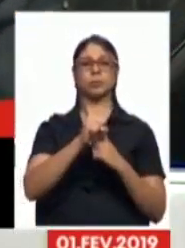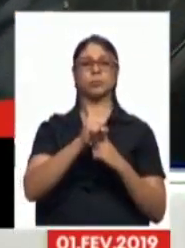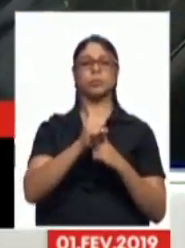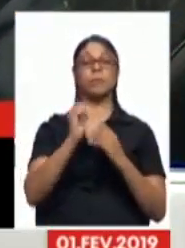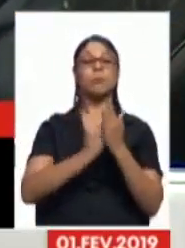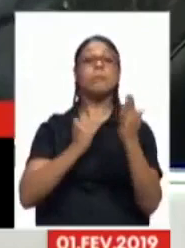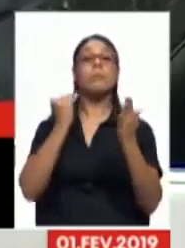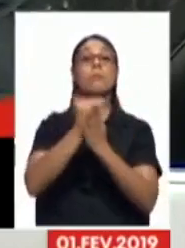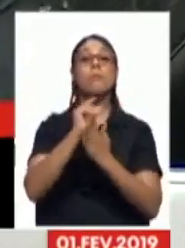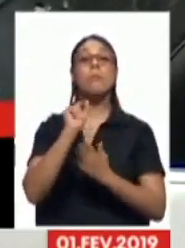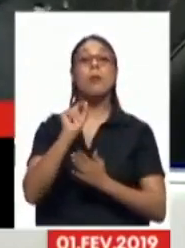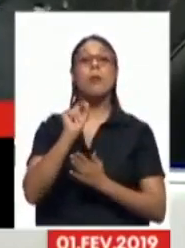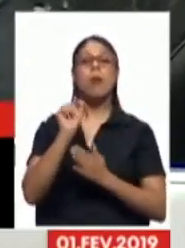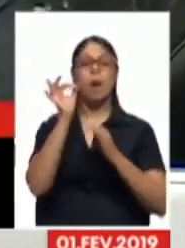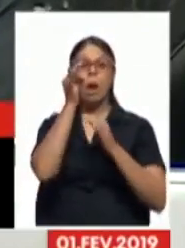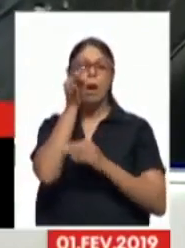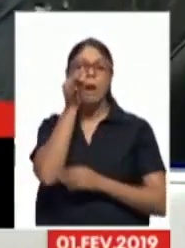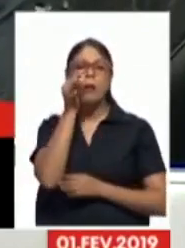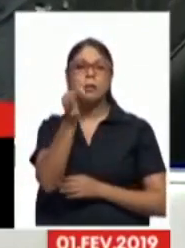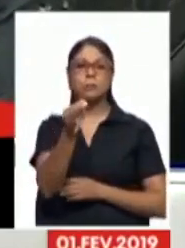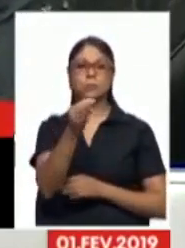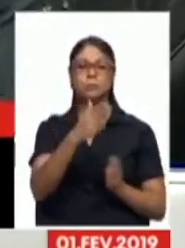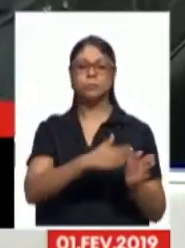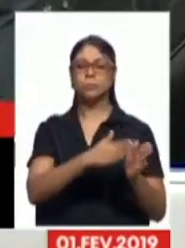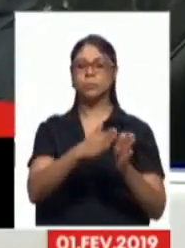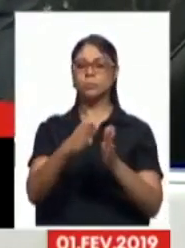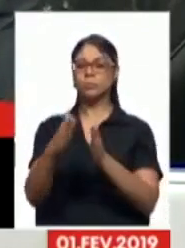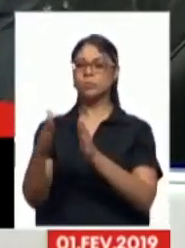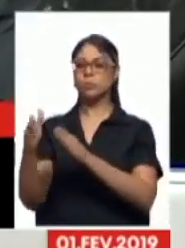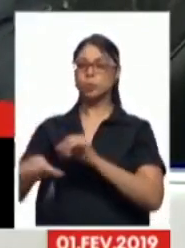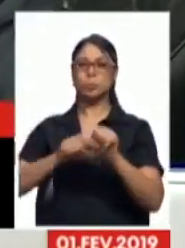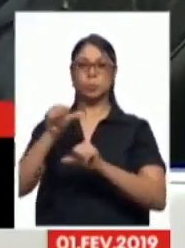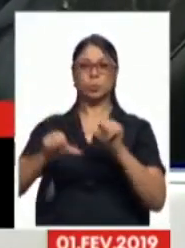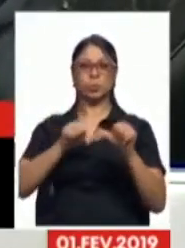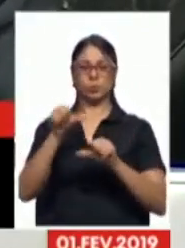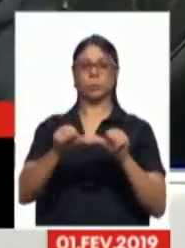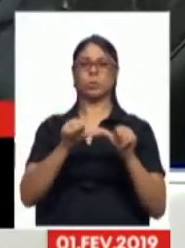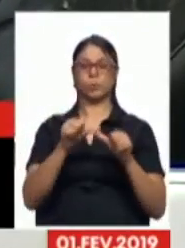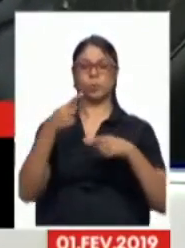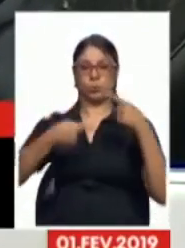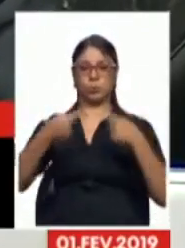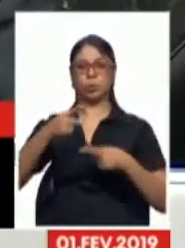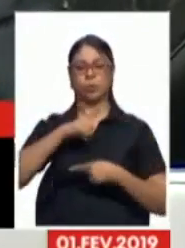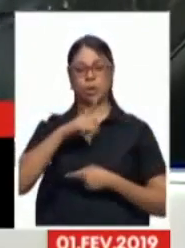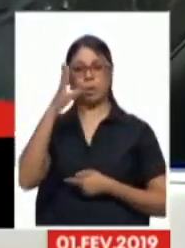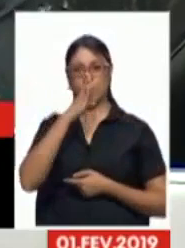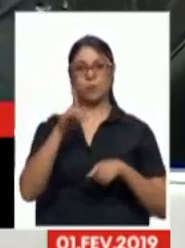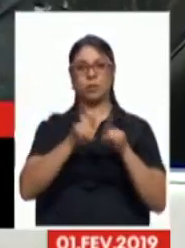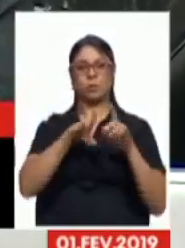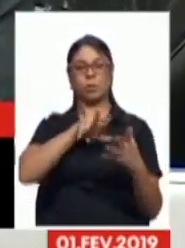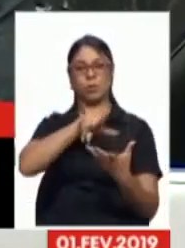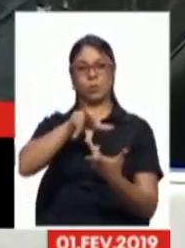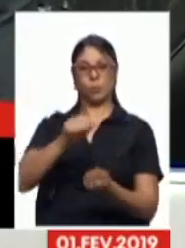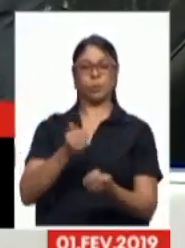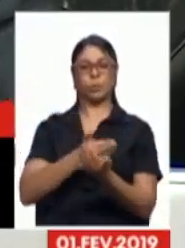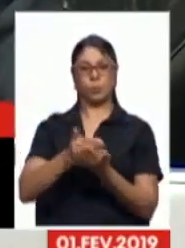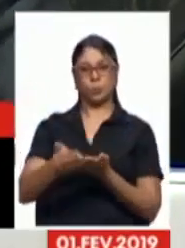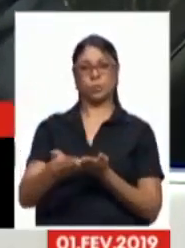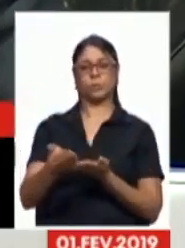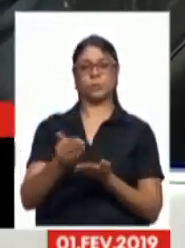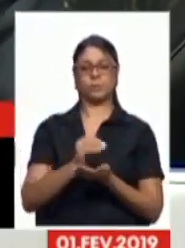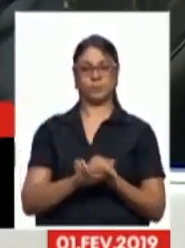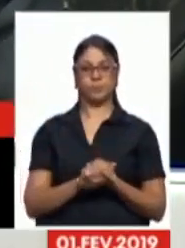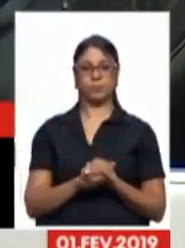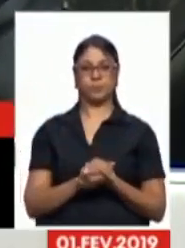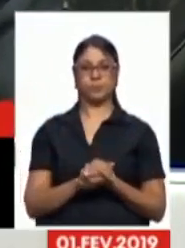tudo, atenta ao processo de metamorfose política em curso no Brasil e no mundo neste início de século. E